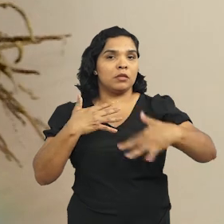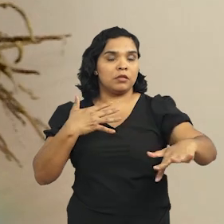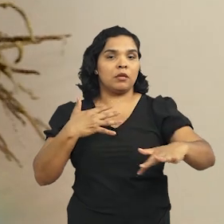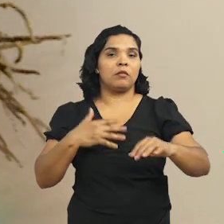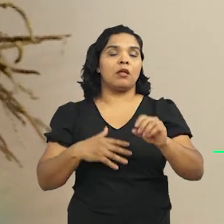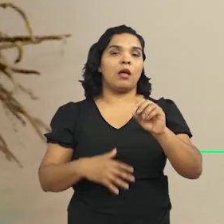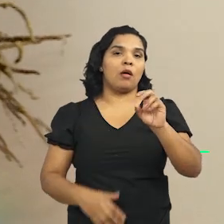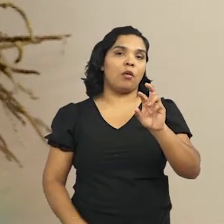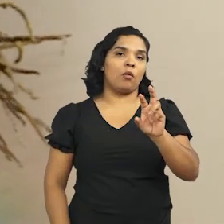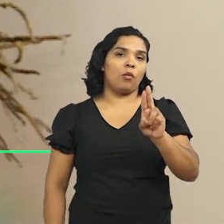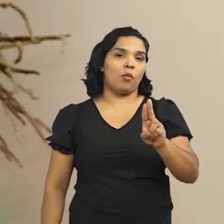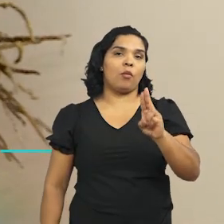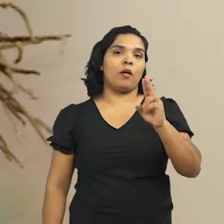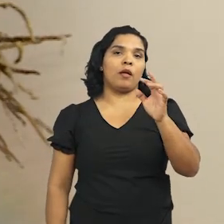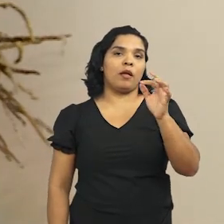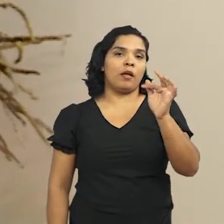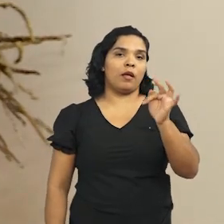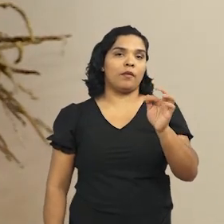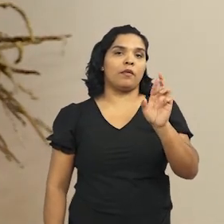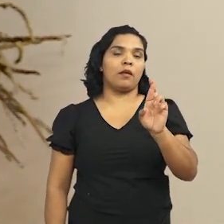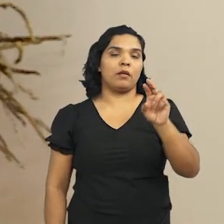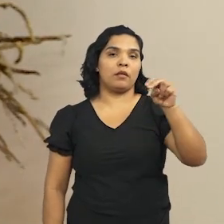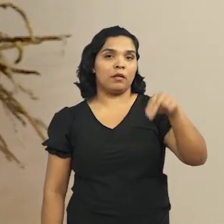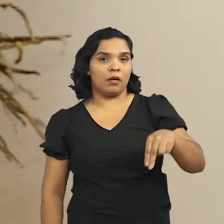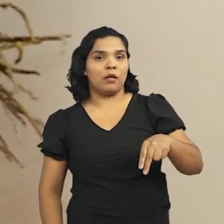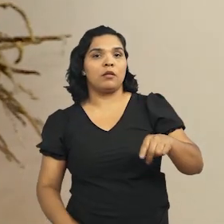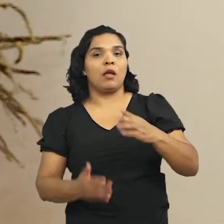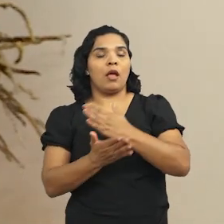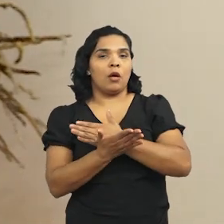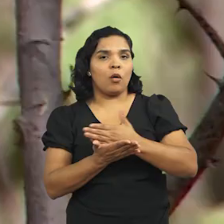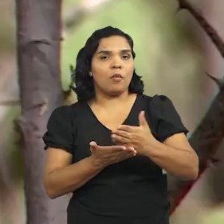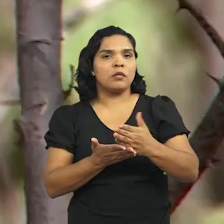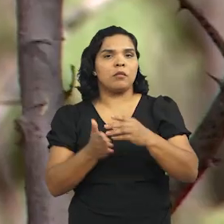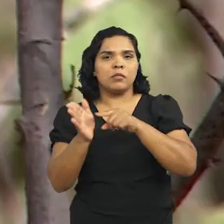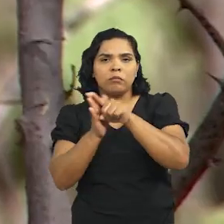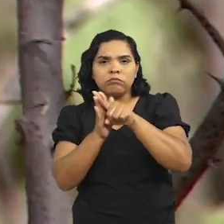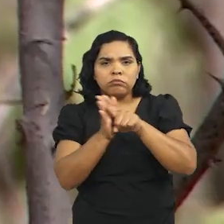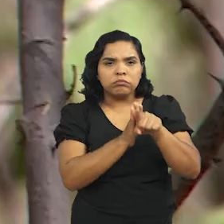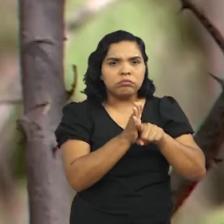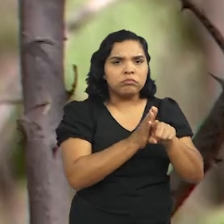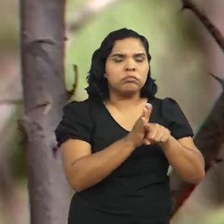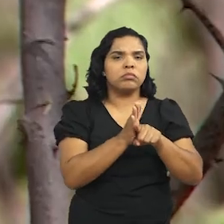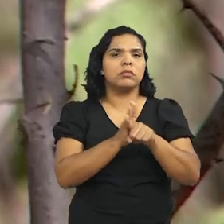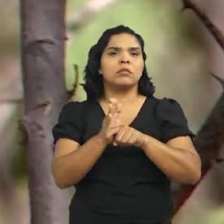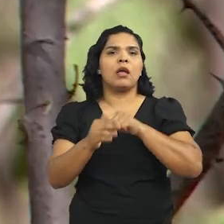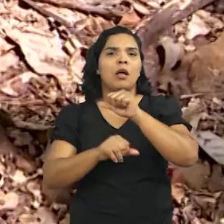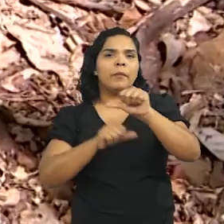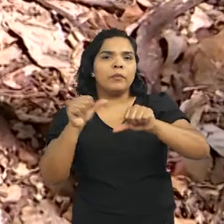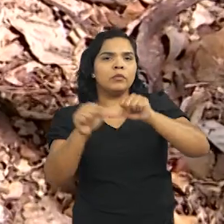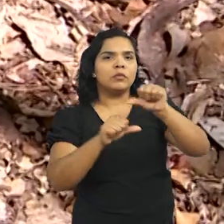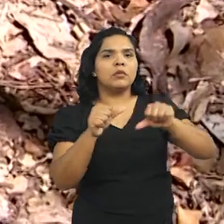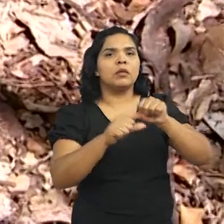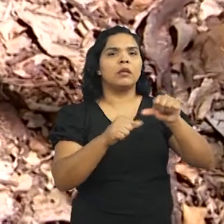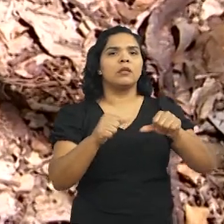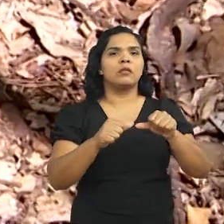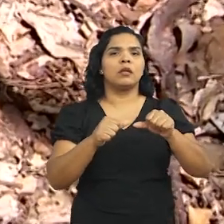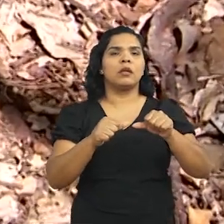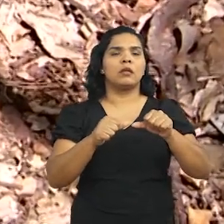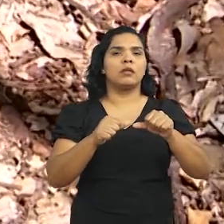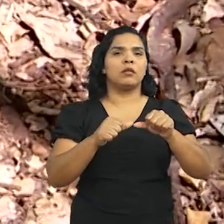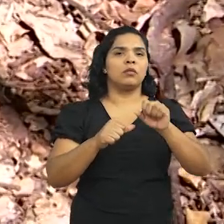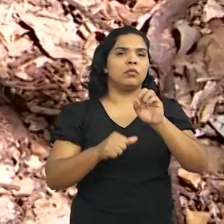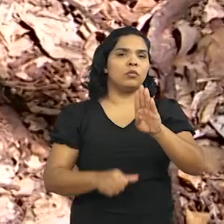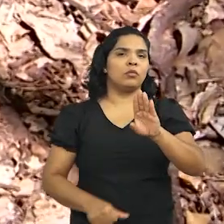extensão da UFRN, da Universidade Federal do Rio Grande do Norte. Nós começamos a investigar a regeneração do